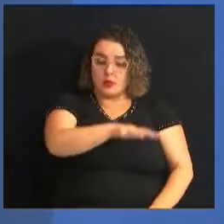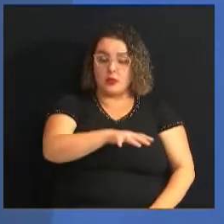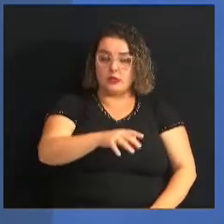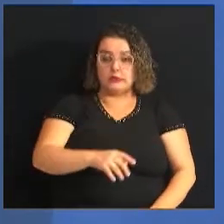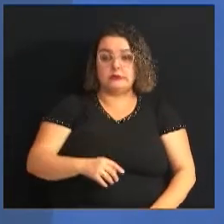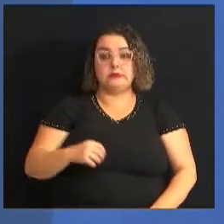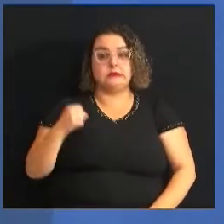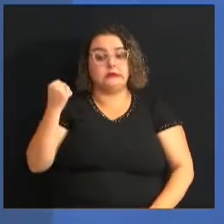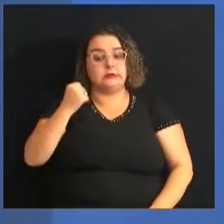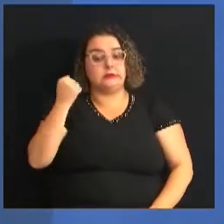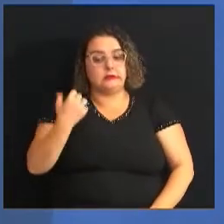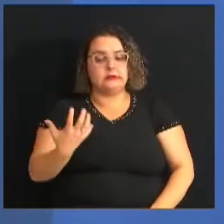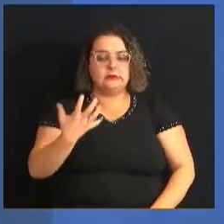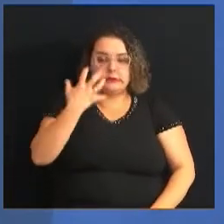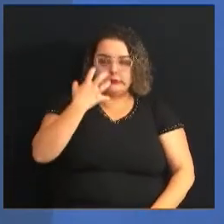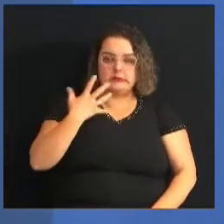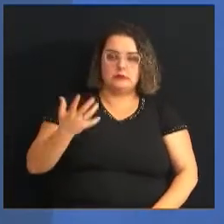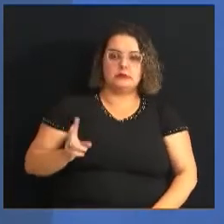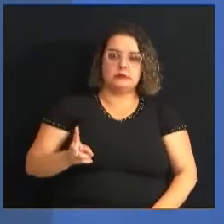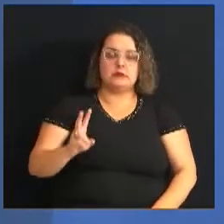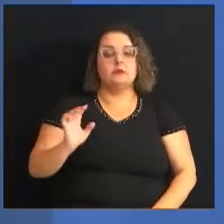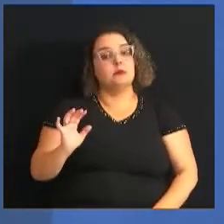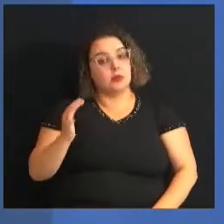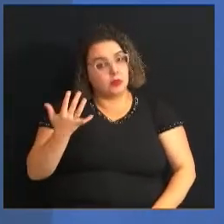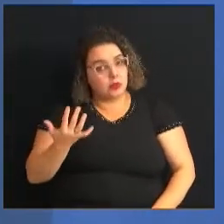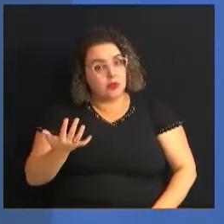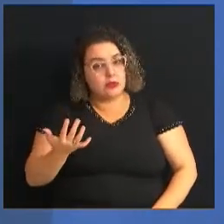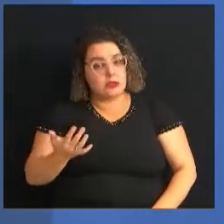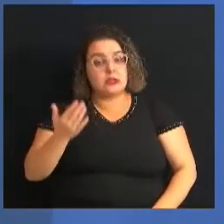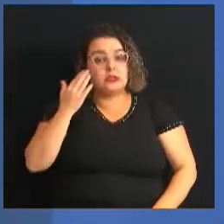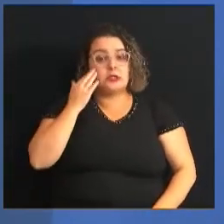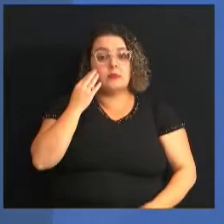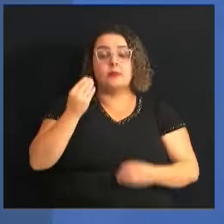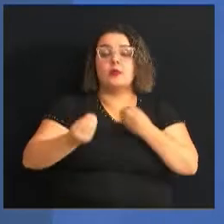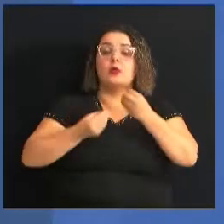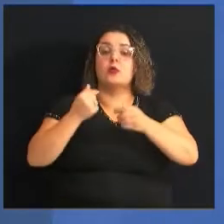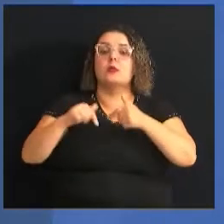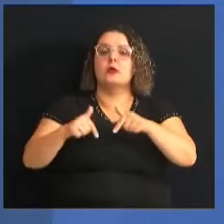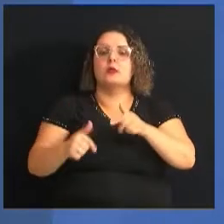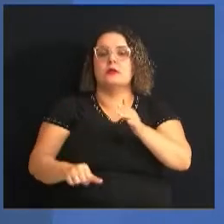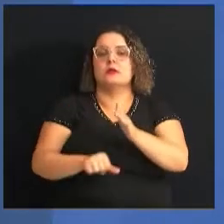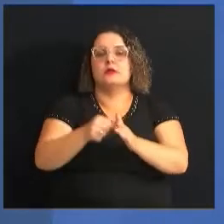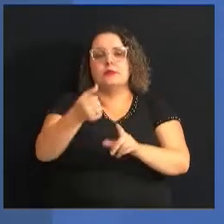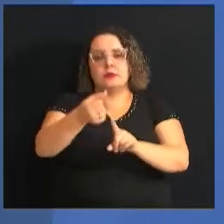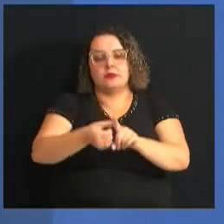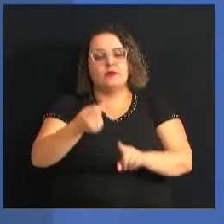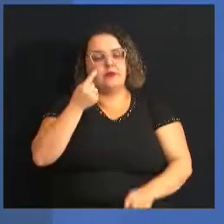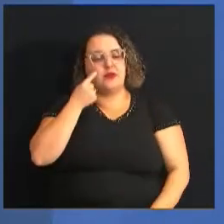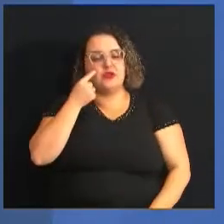com casos recorrentes aqui, e a gente vai saber como foi o trabalho neste primeiro semestre. Confira.